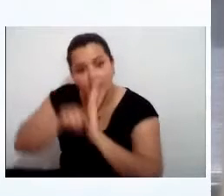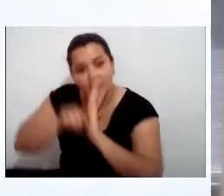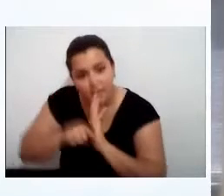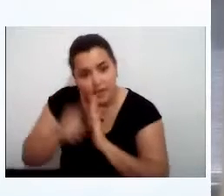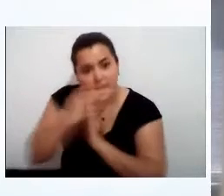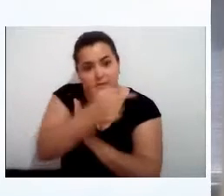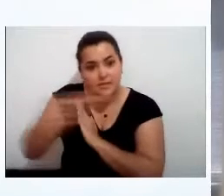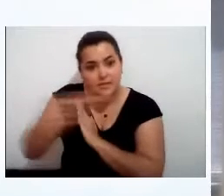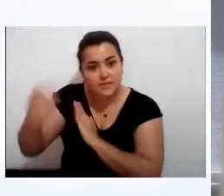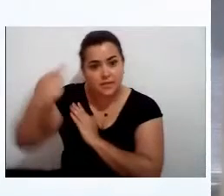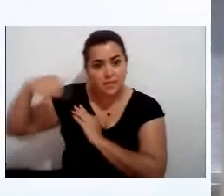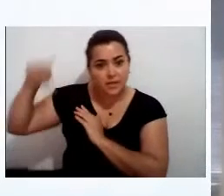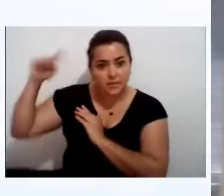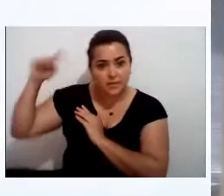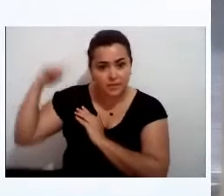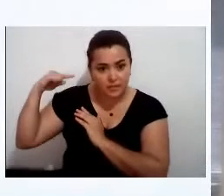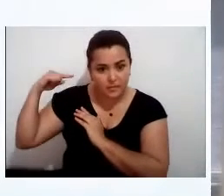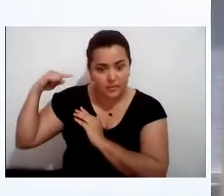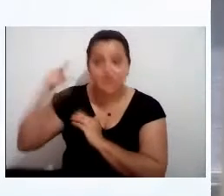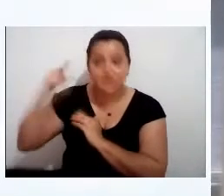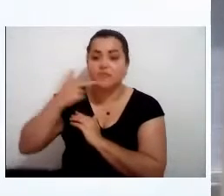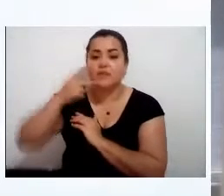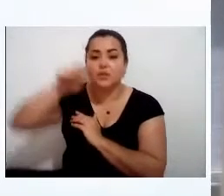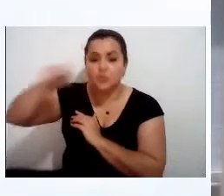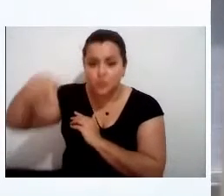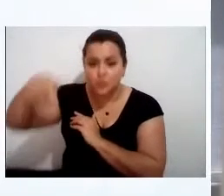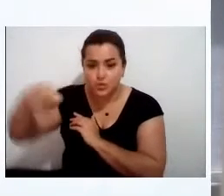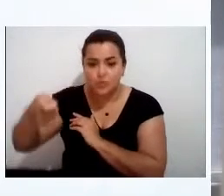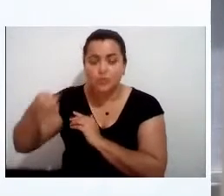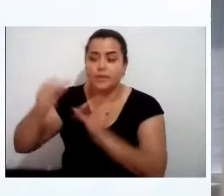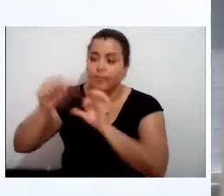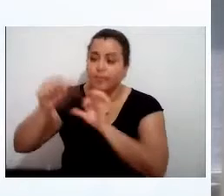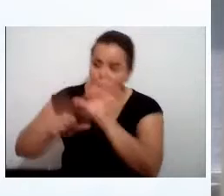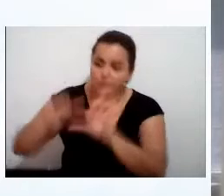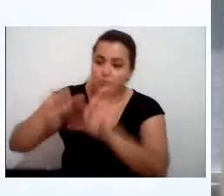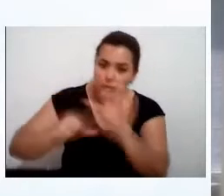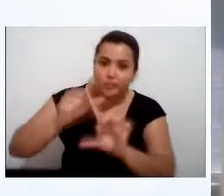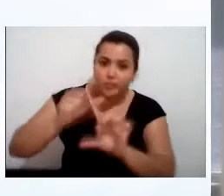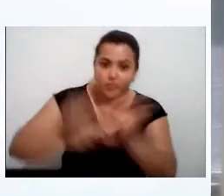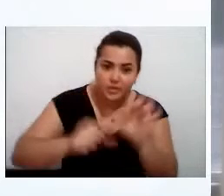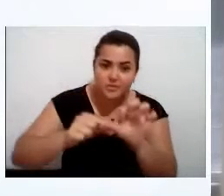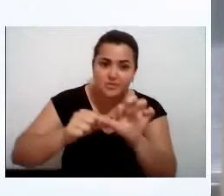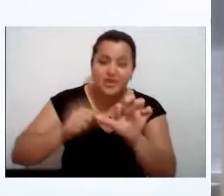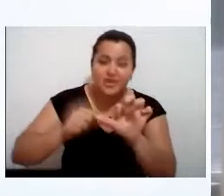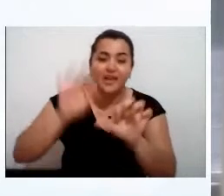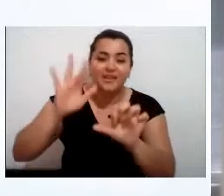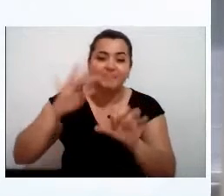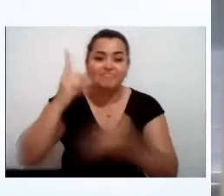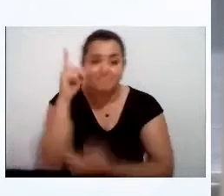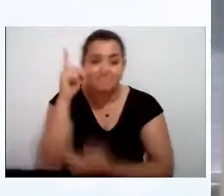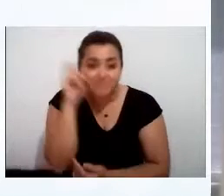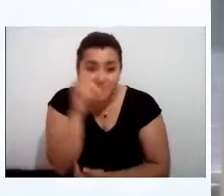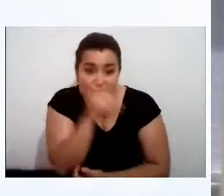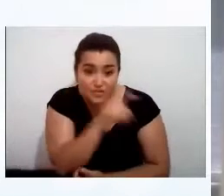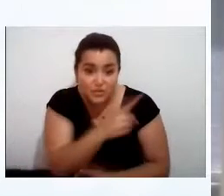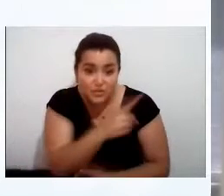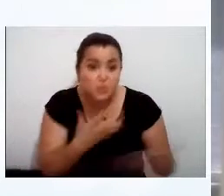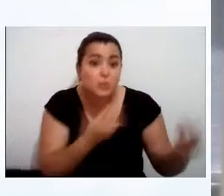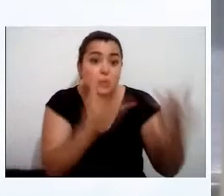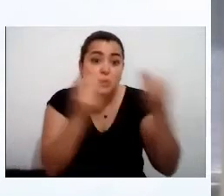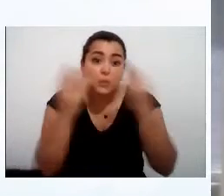passada, devido a todas as mazelas que essa reforma trouxe para a classe trabalhadora em relação